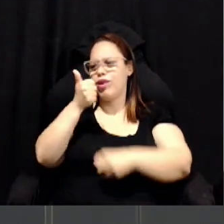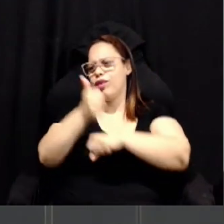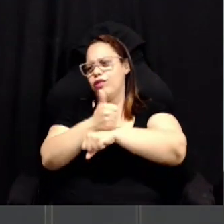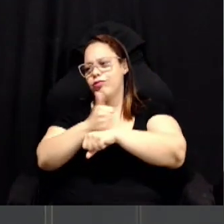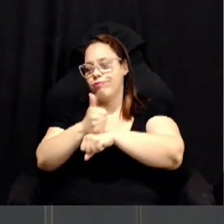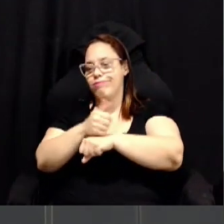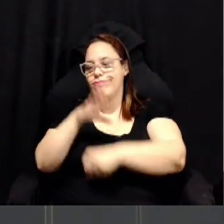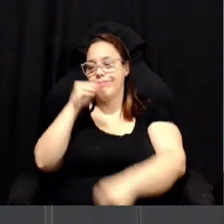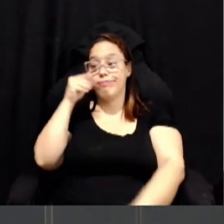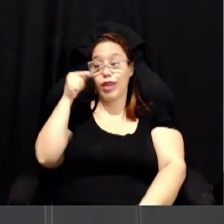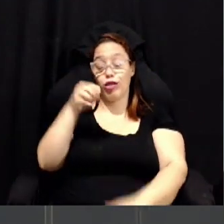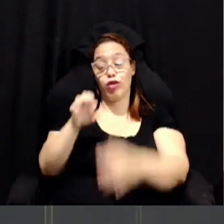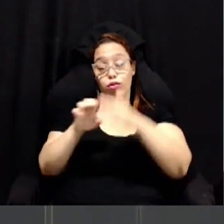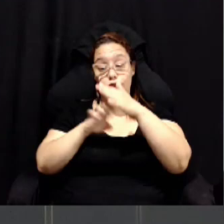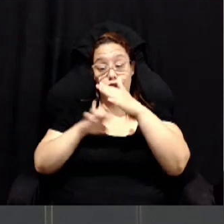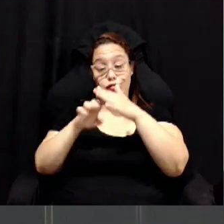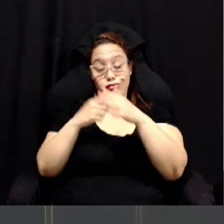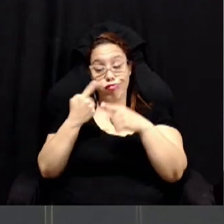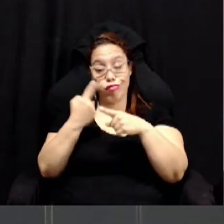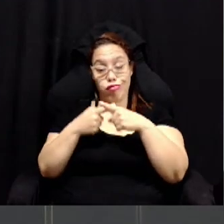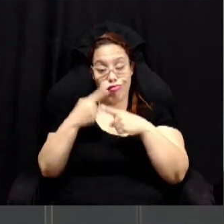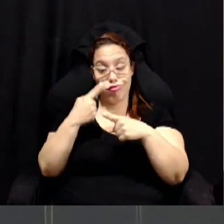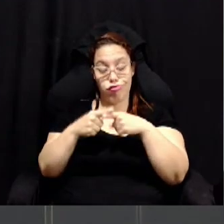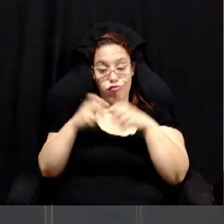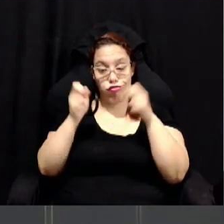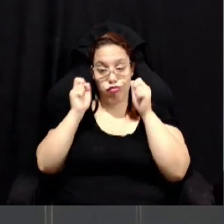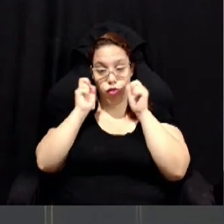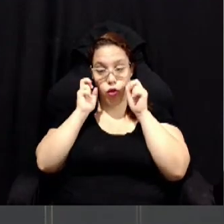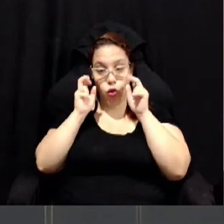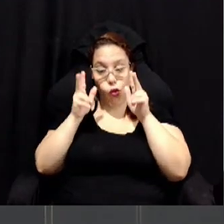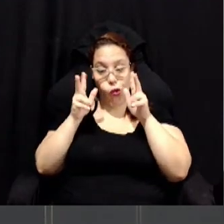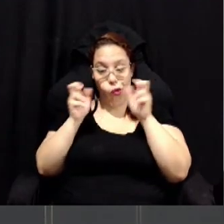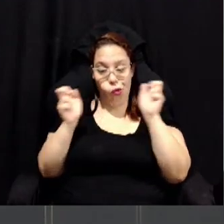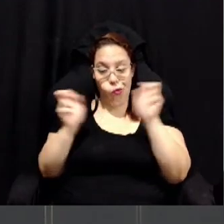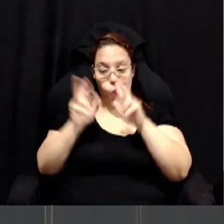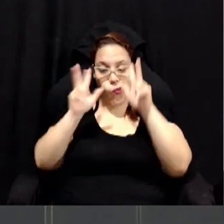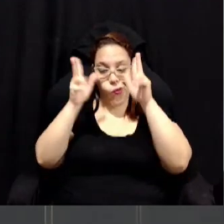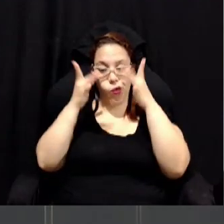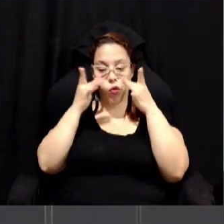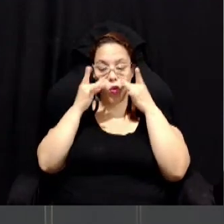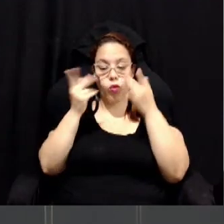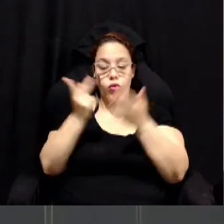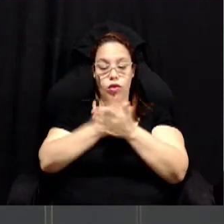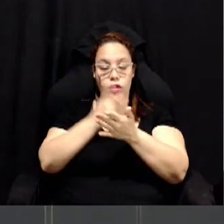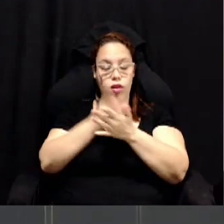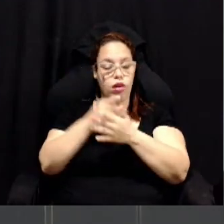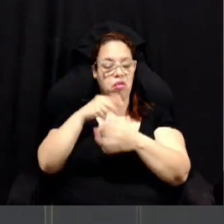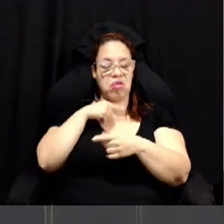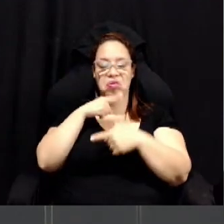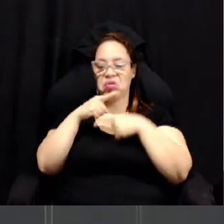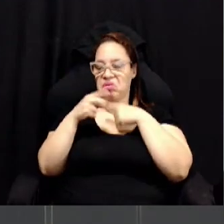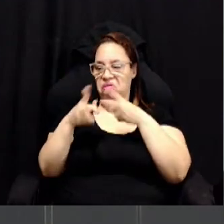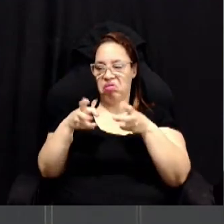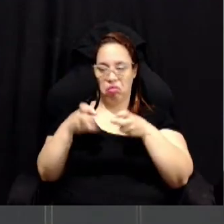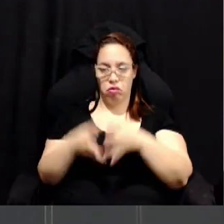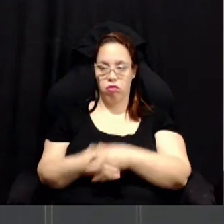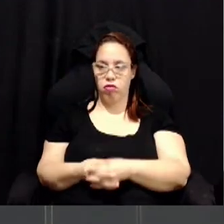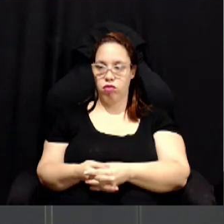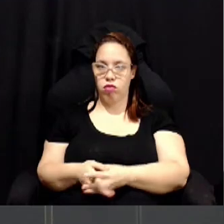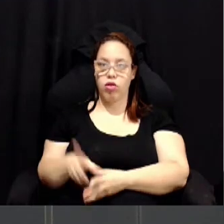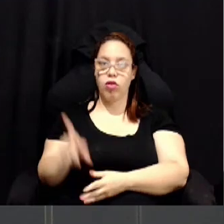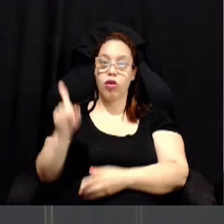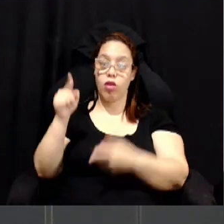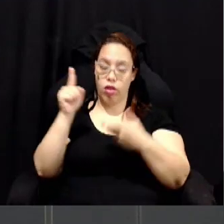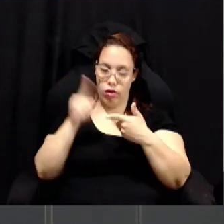empresa. Porque ele presta atenção em detalhes, ele percebe erros que ninguém percebe, ele é pontual, ele